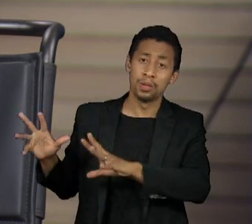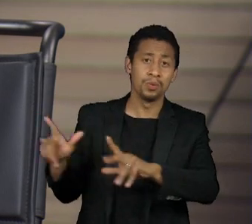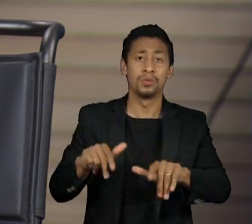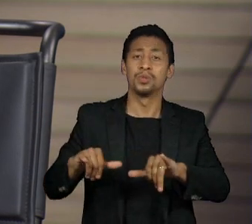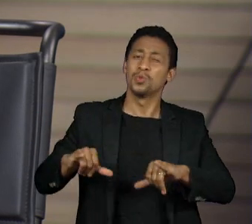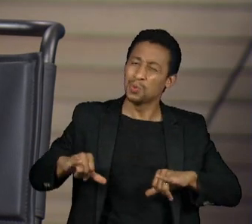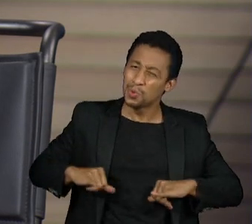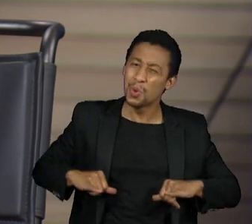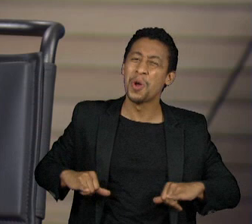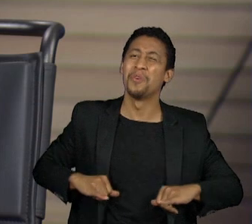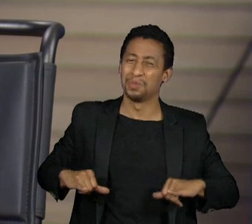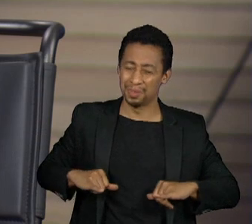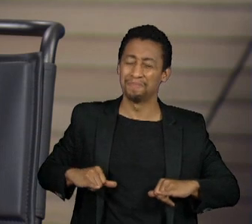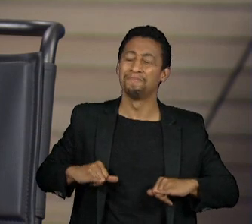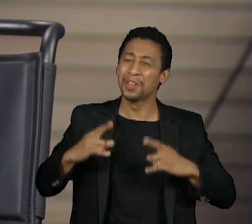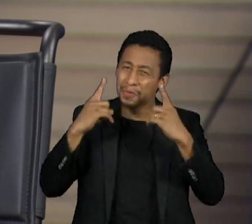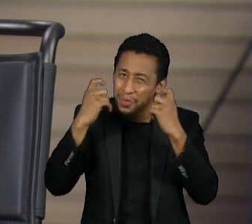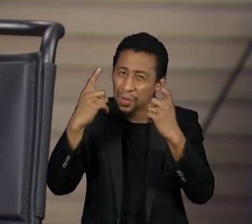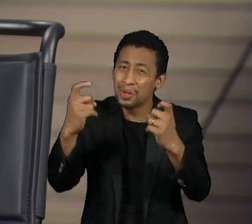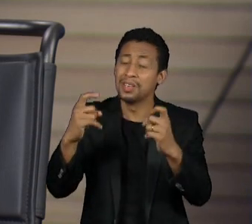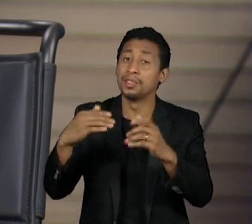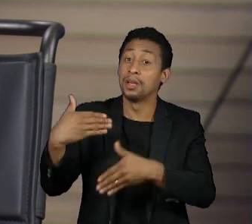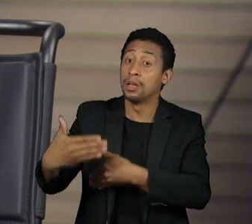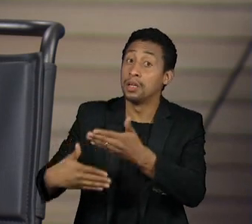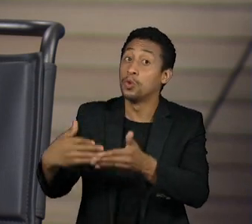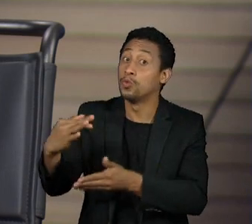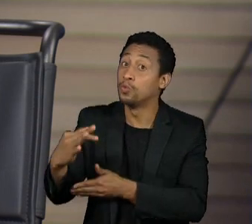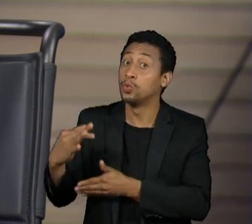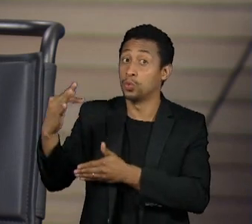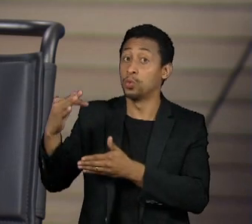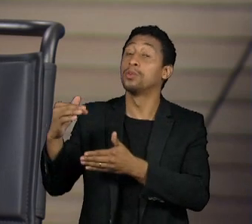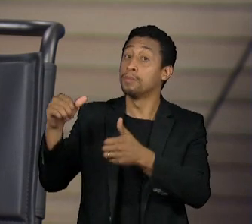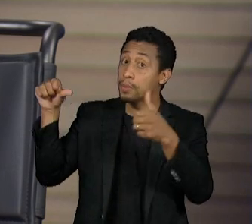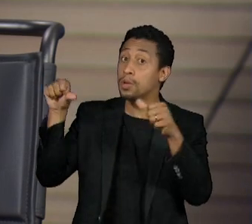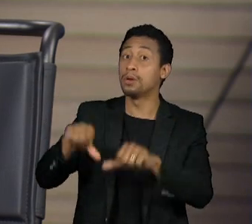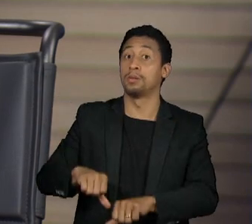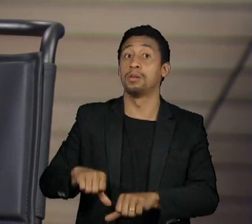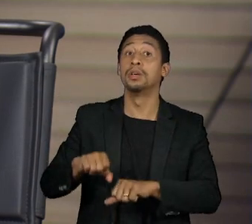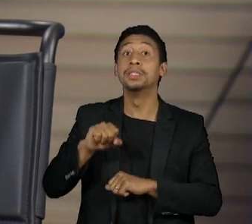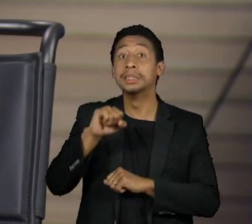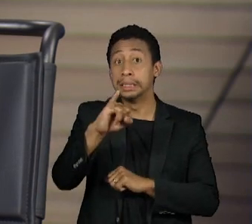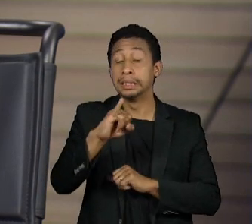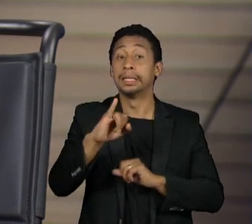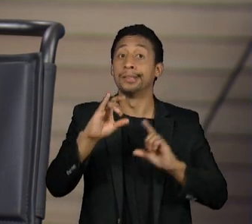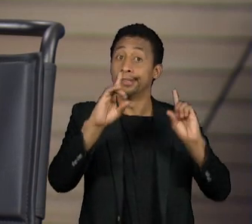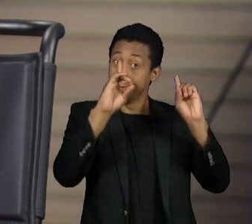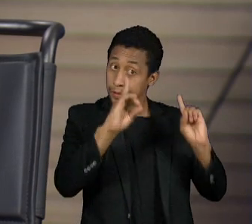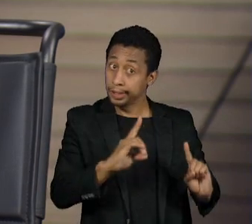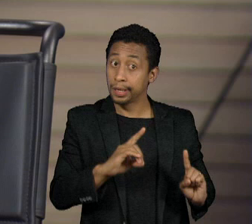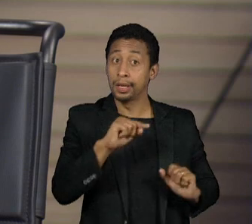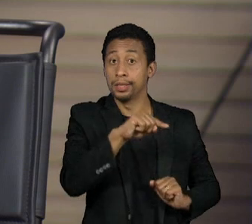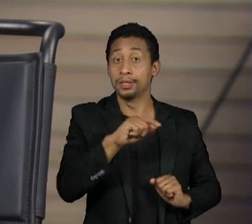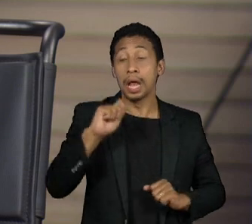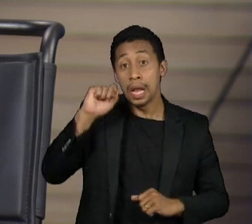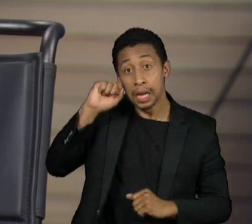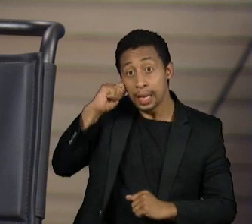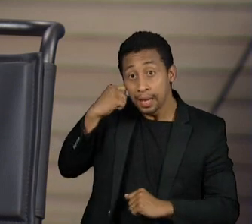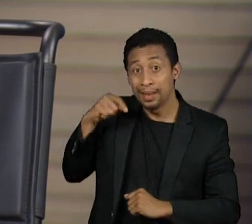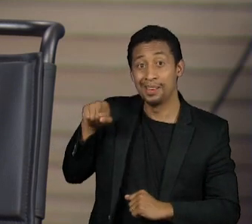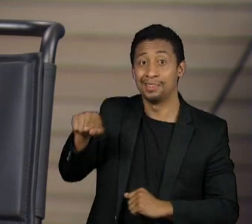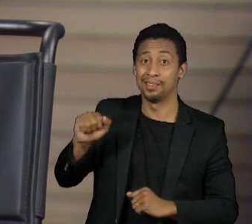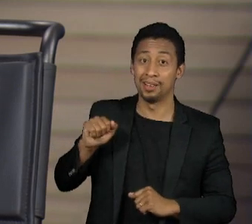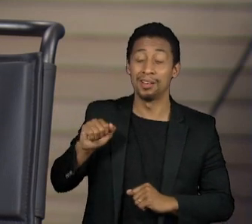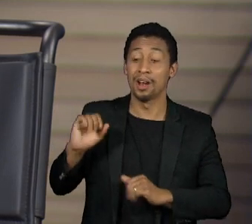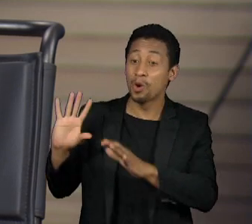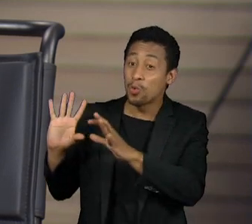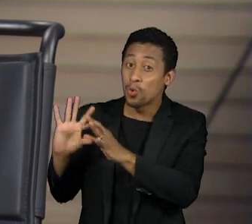essa dupla violência, que pode ser piorada, se é uma menina com deficiência, se é uma menina negra, se é uma menina em diversos outros